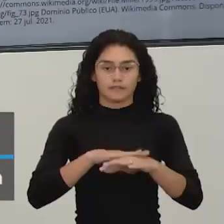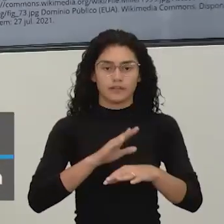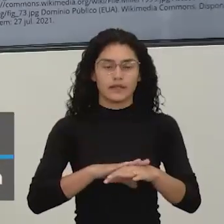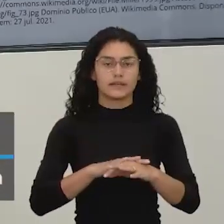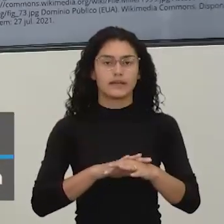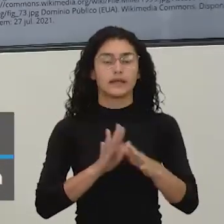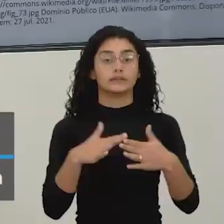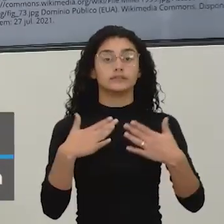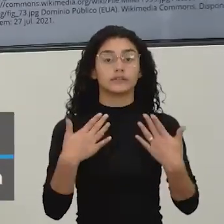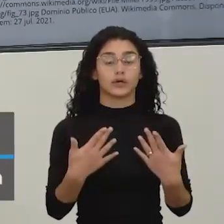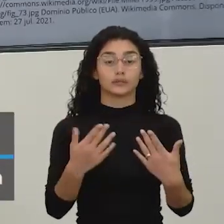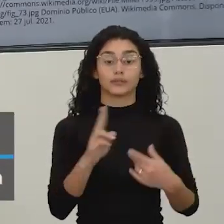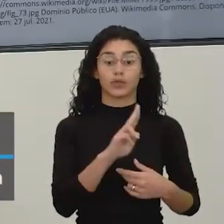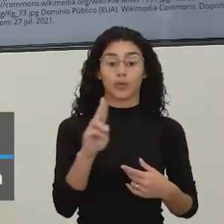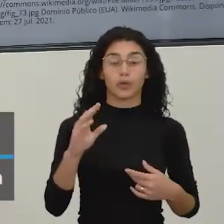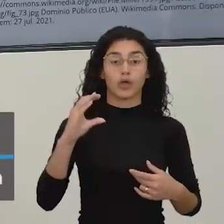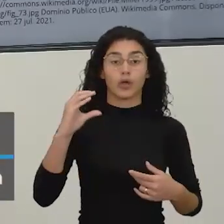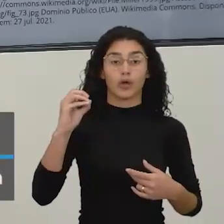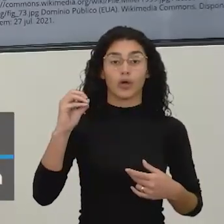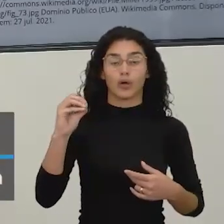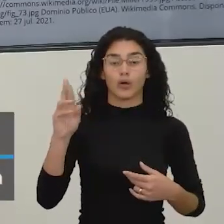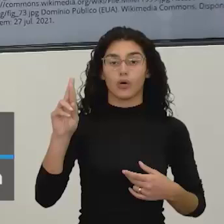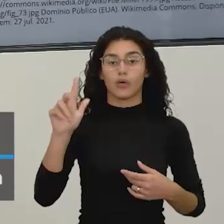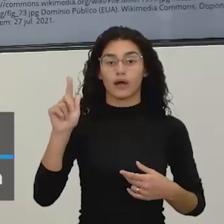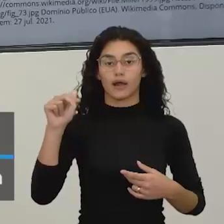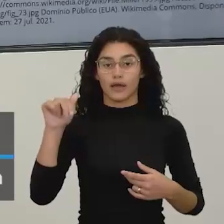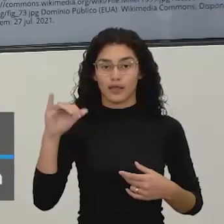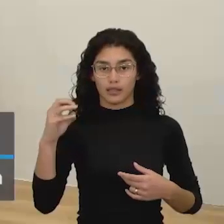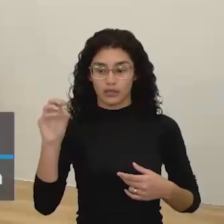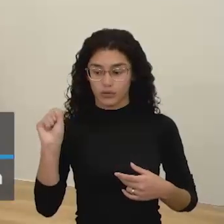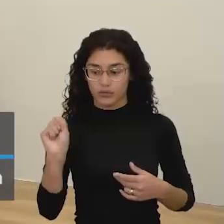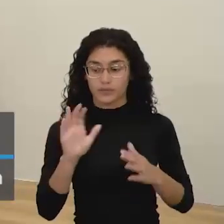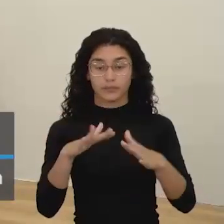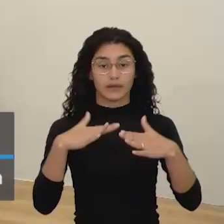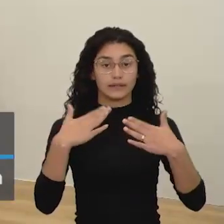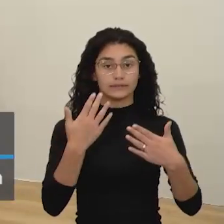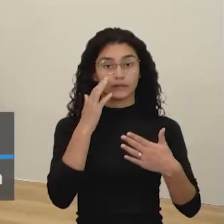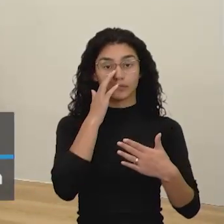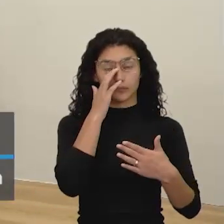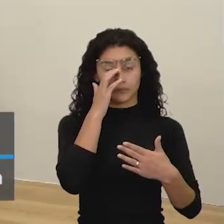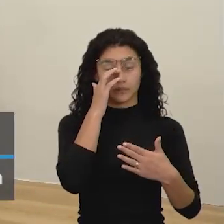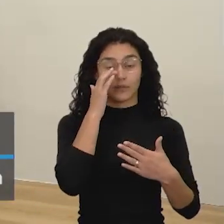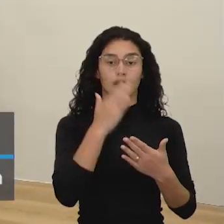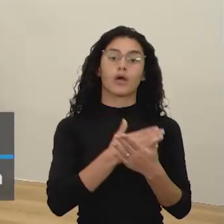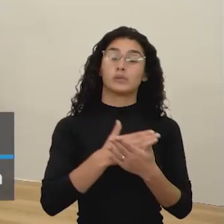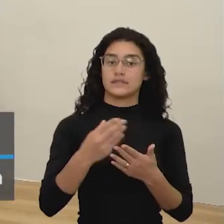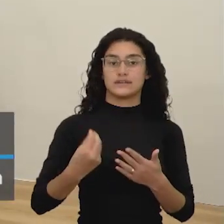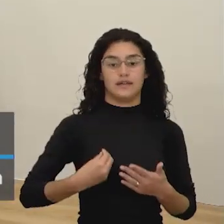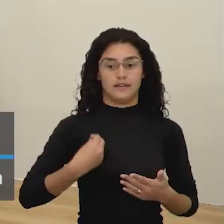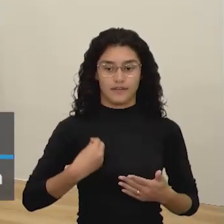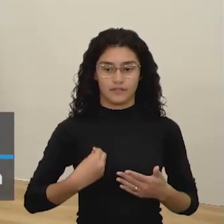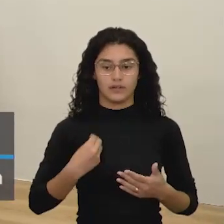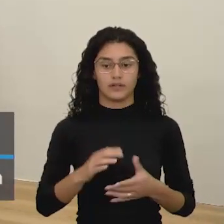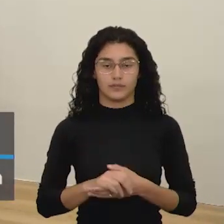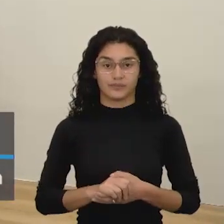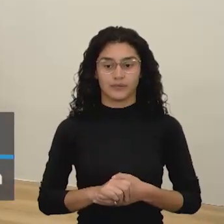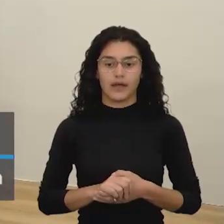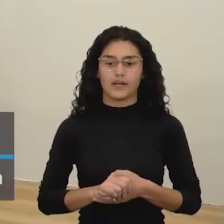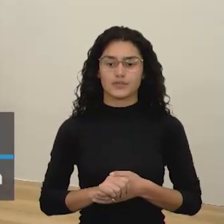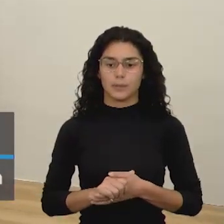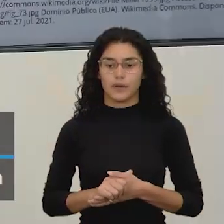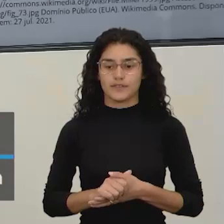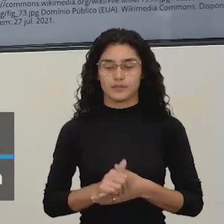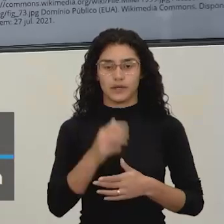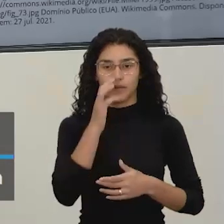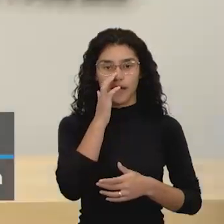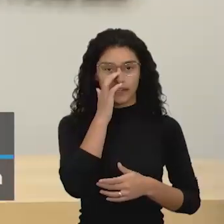chama de compostos orgânicos. E a partir daí, então, daria origem à vida e daria origem às células, né?